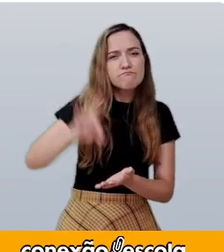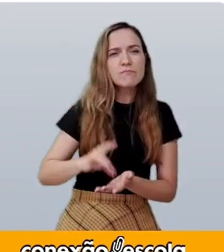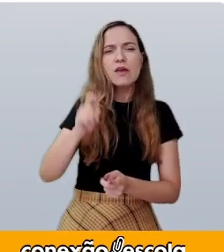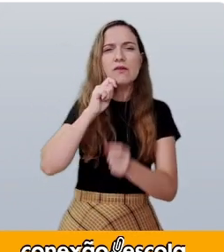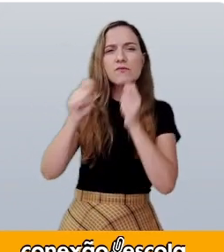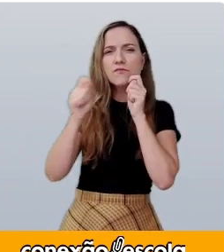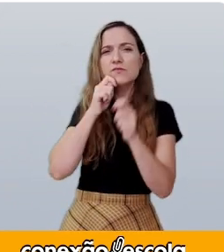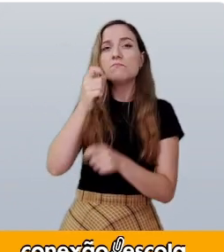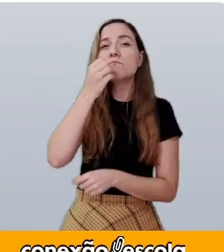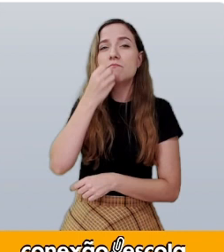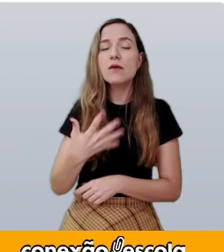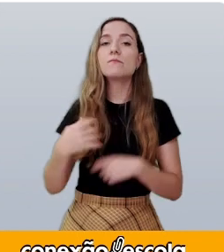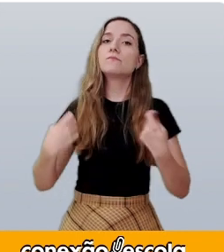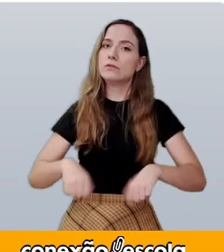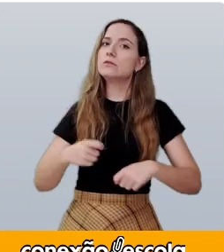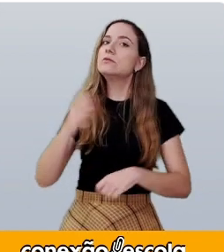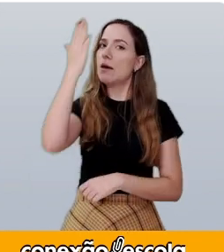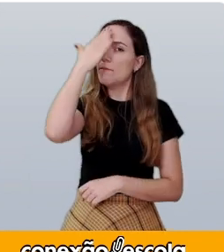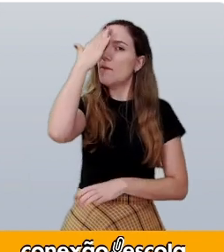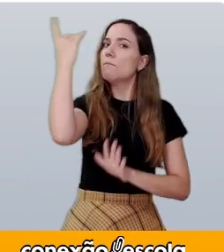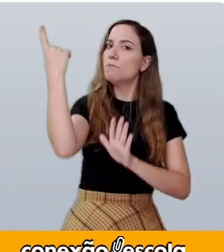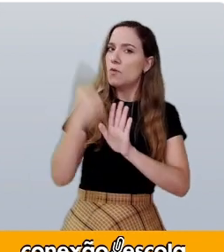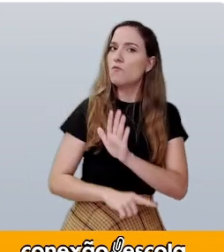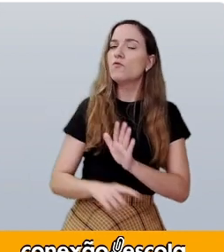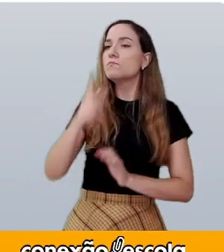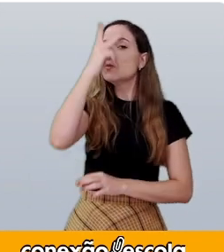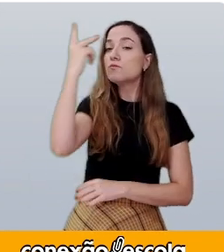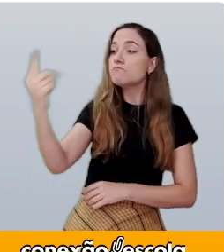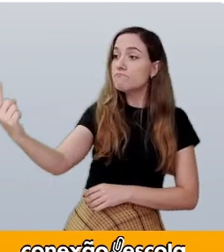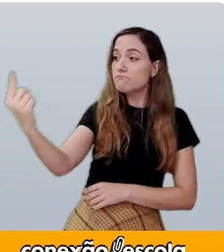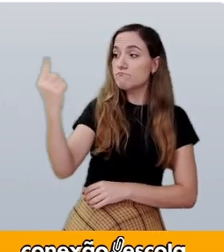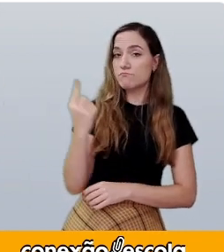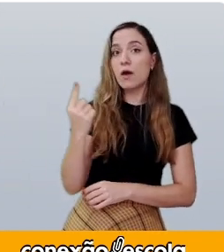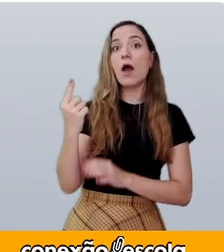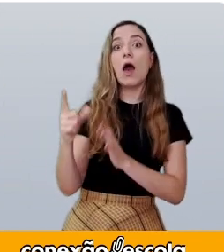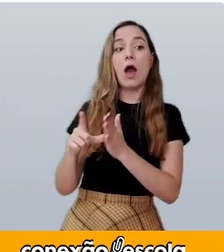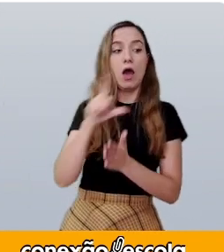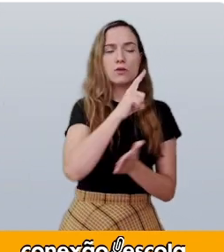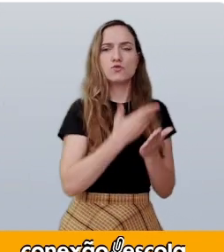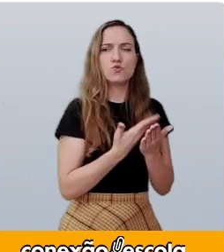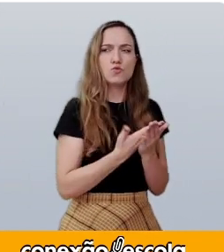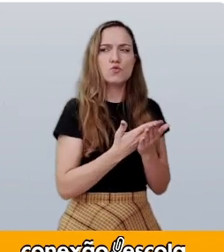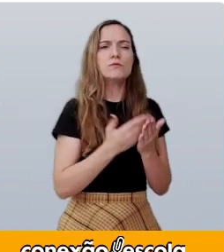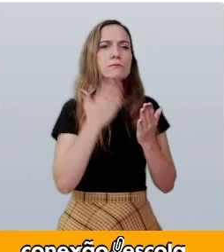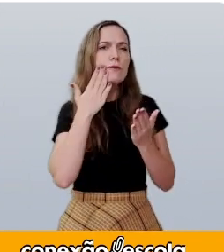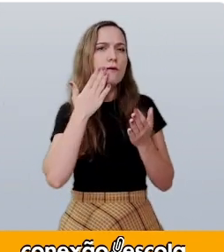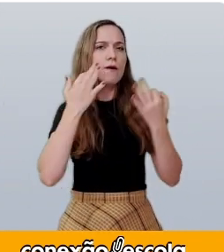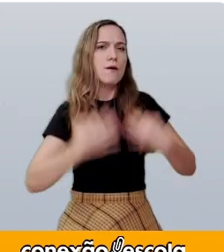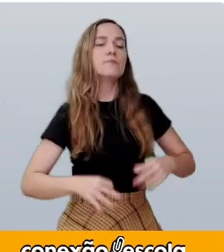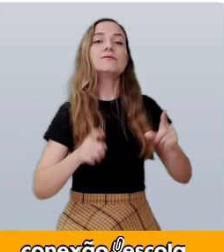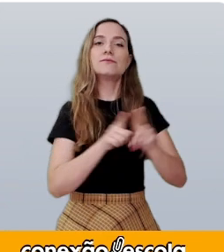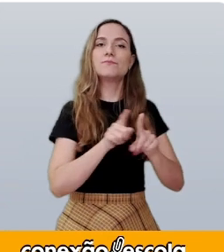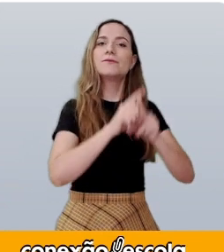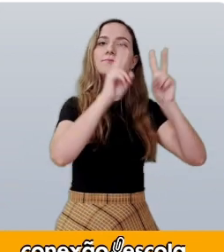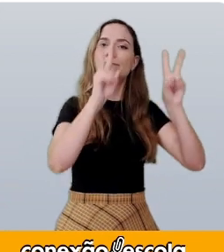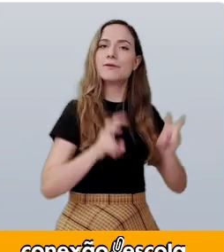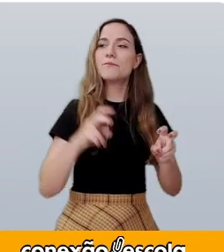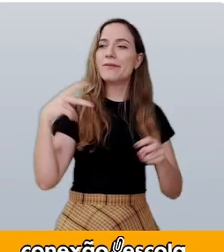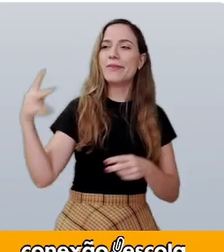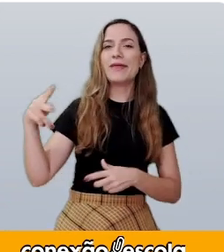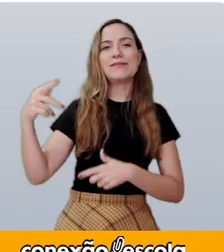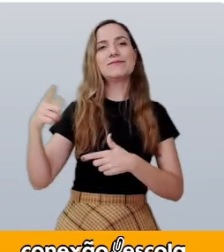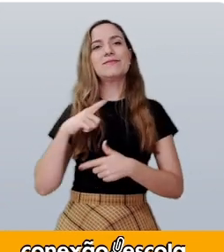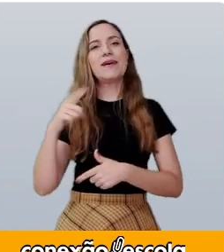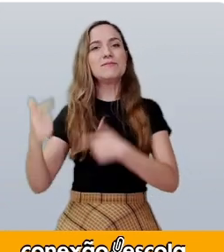entrevista, deve-se conhecer muito bem o entrevistado e o tema, no qual ele atua